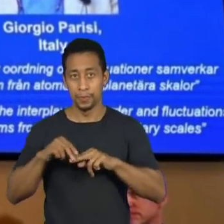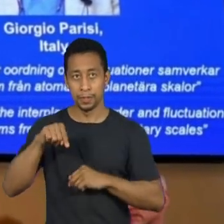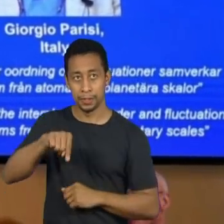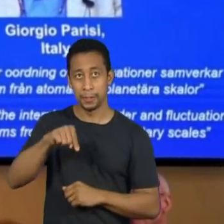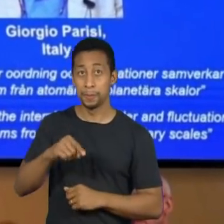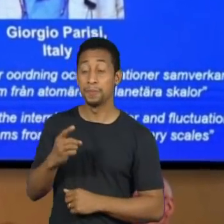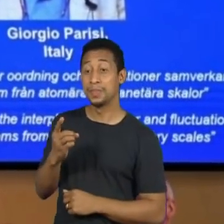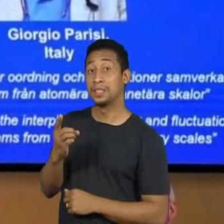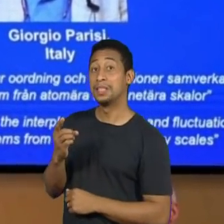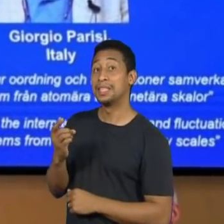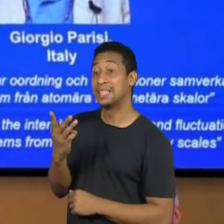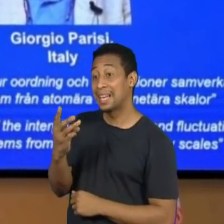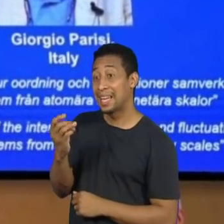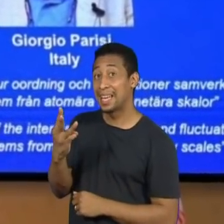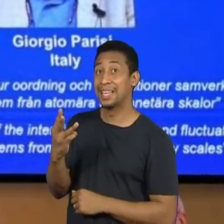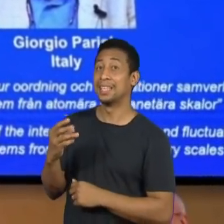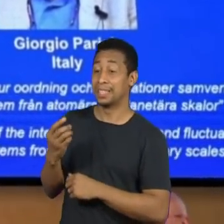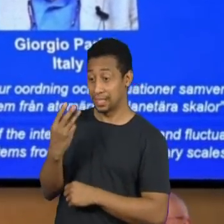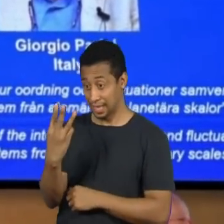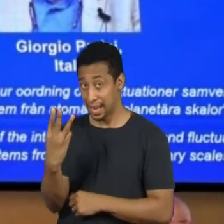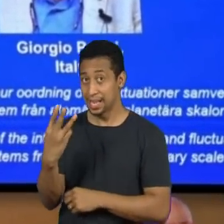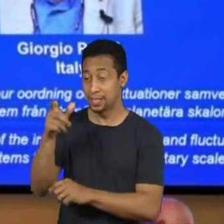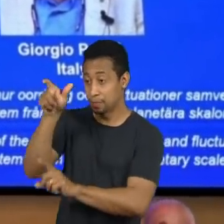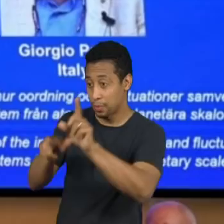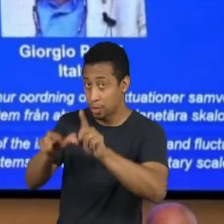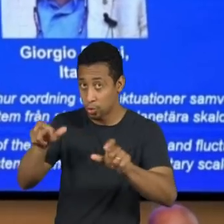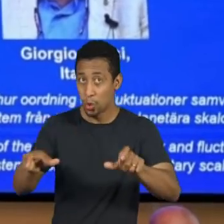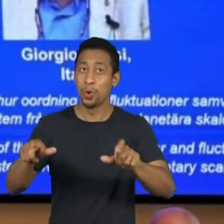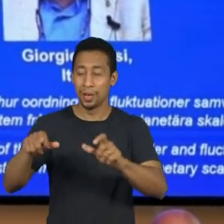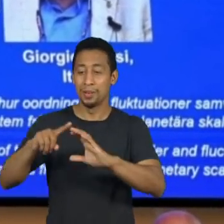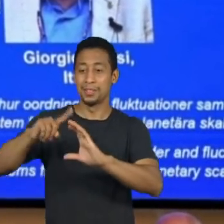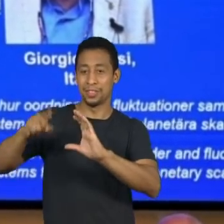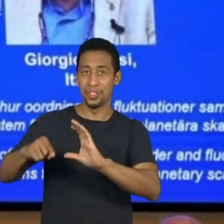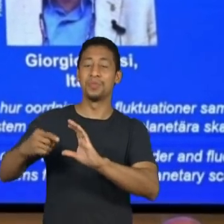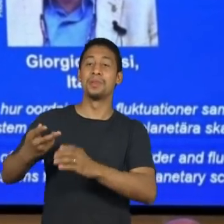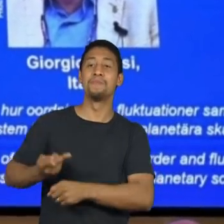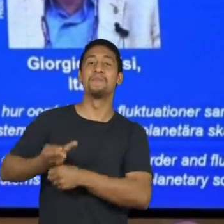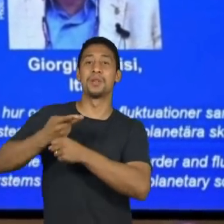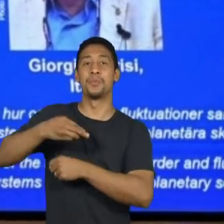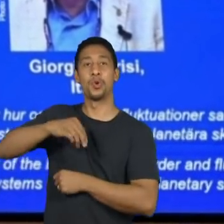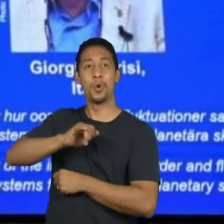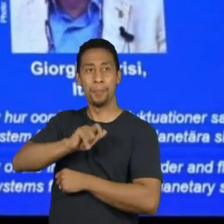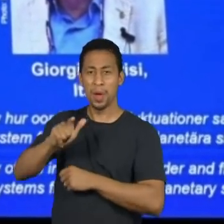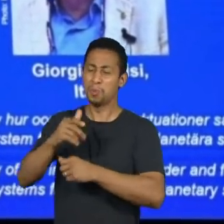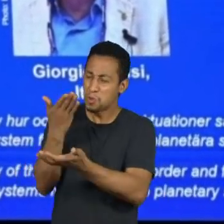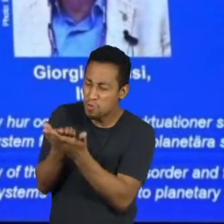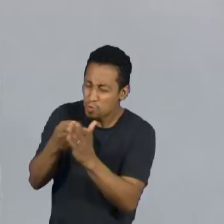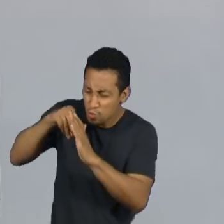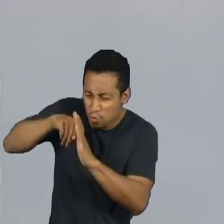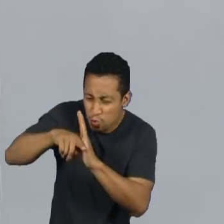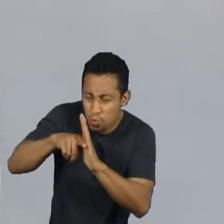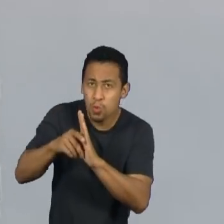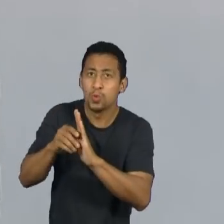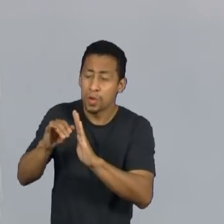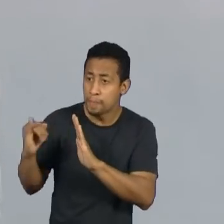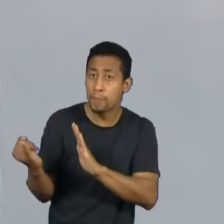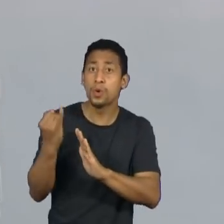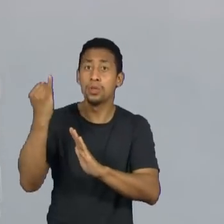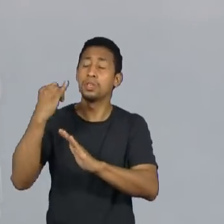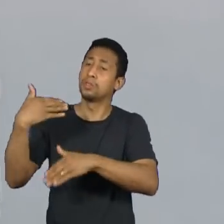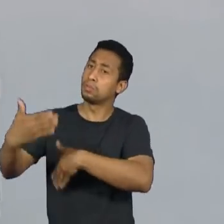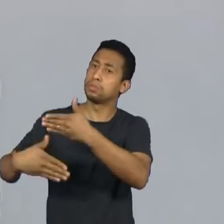3 cientistas ganham o Prêmio Nobel de Física por estudos de sistemas complexos que contribuem para o avanço